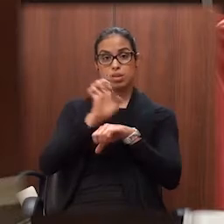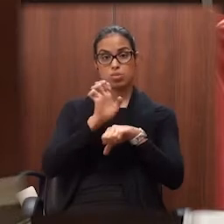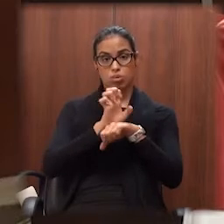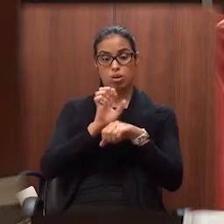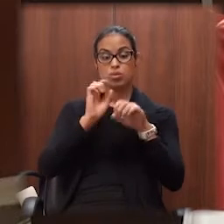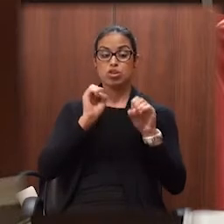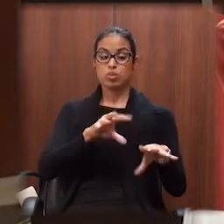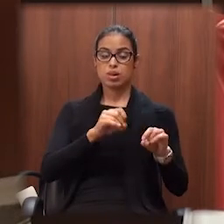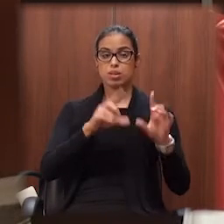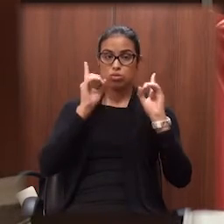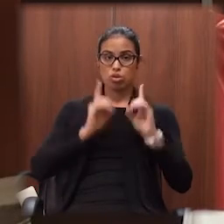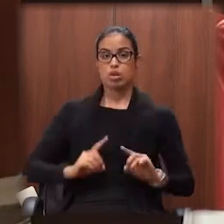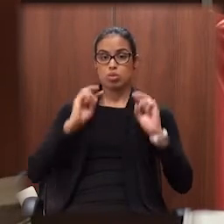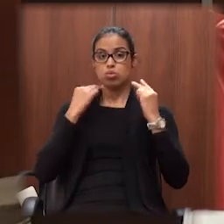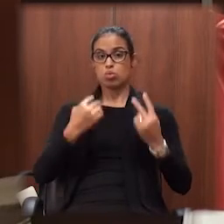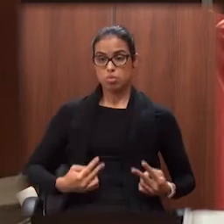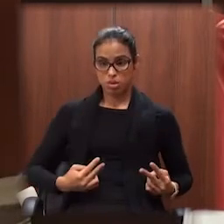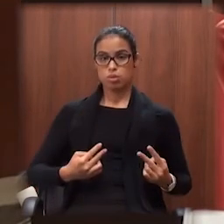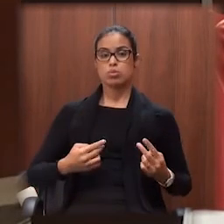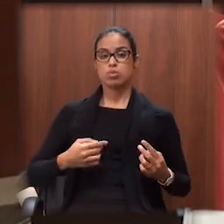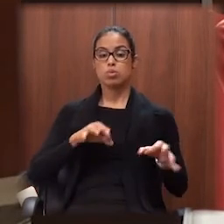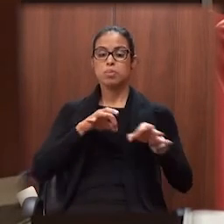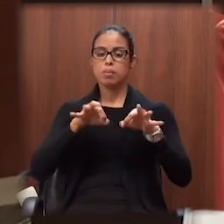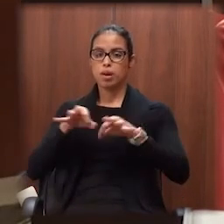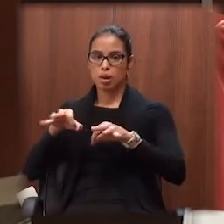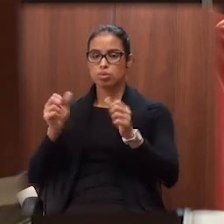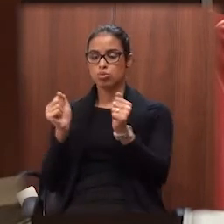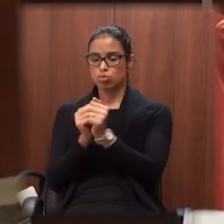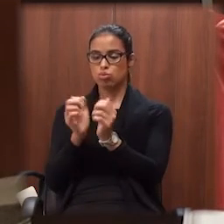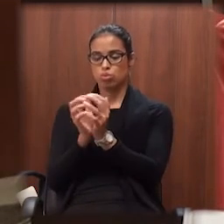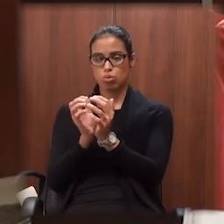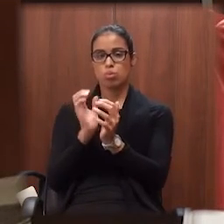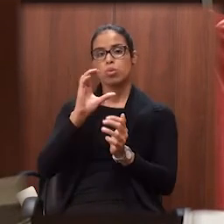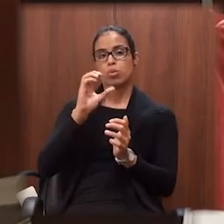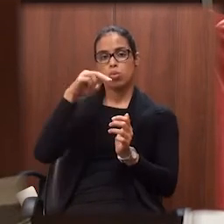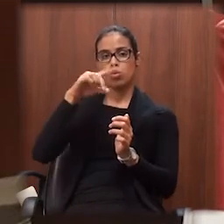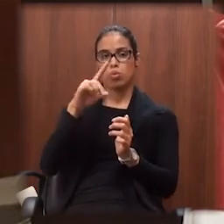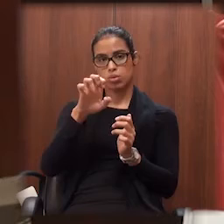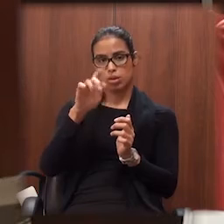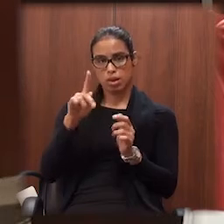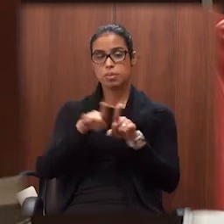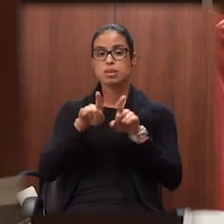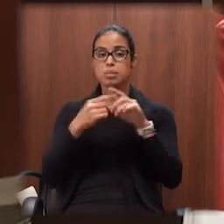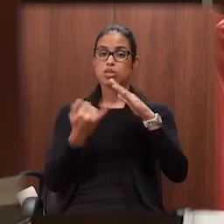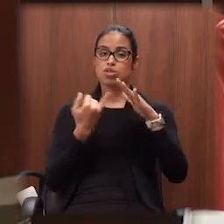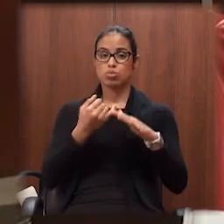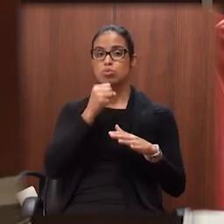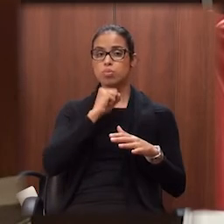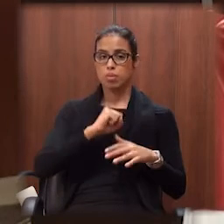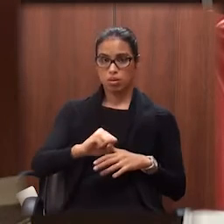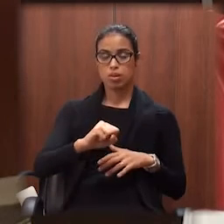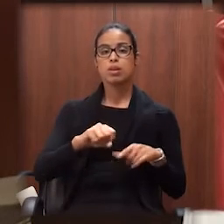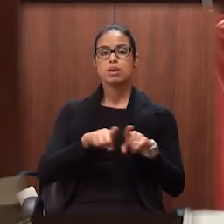Humanos, organizado em conjunto pelo CONDEP, pela Defensoria Pública, pelo Instituto Paulo Freire, pelo